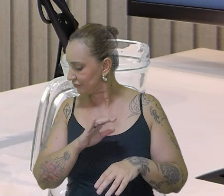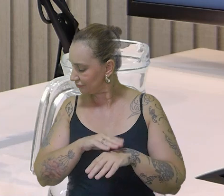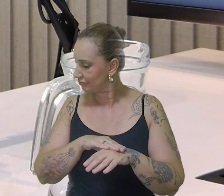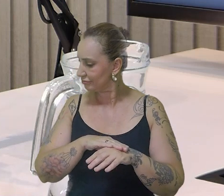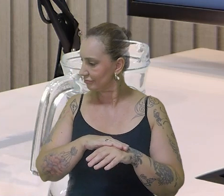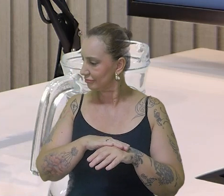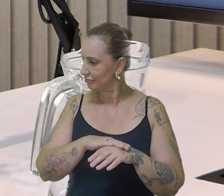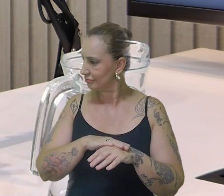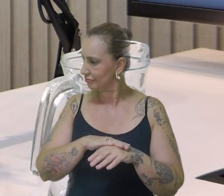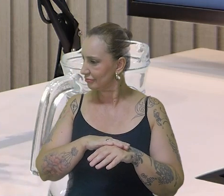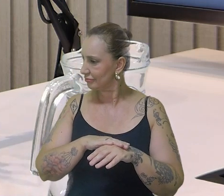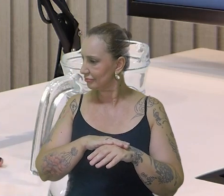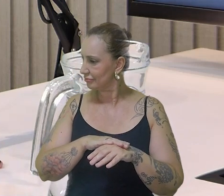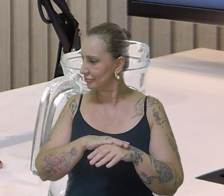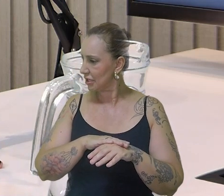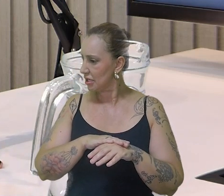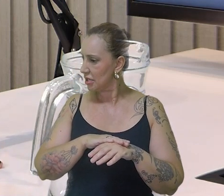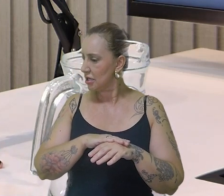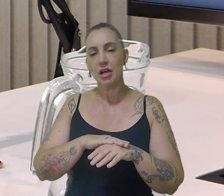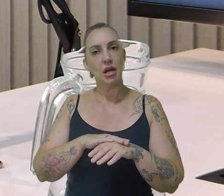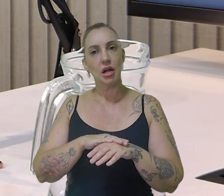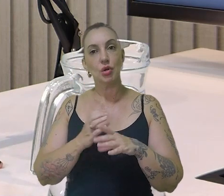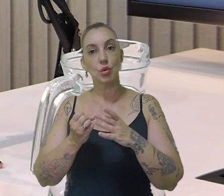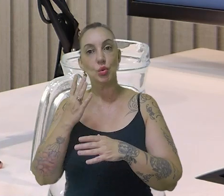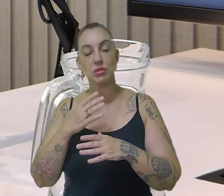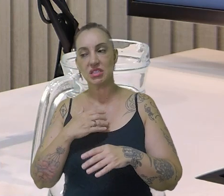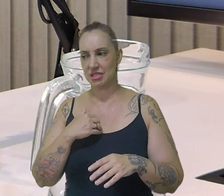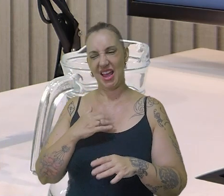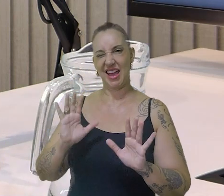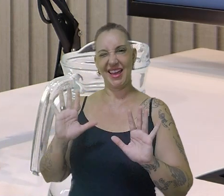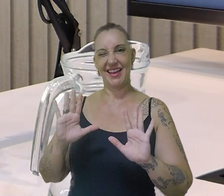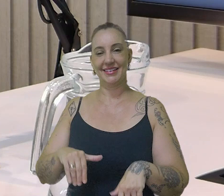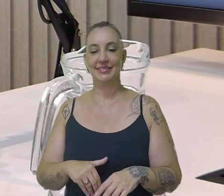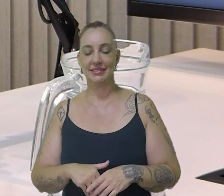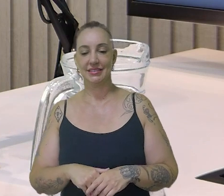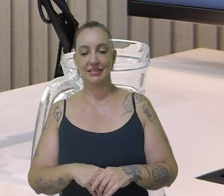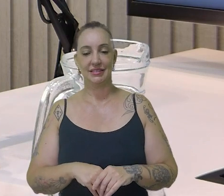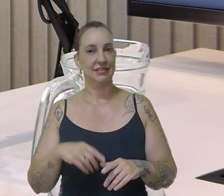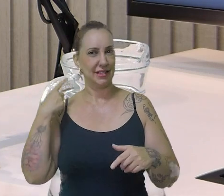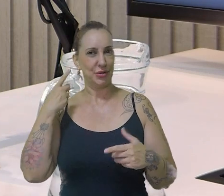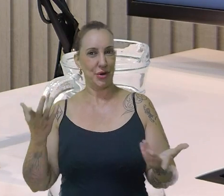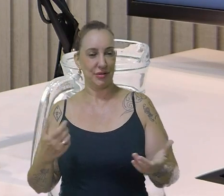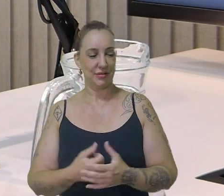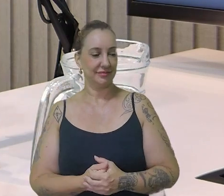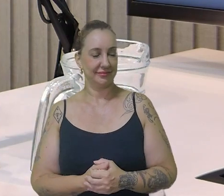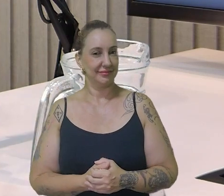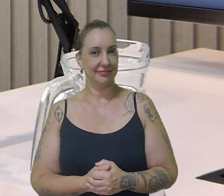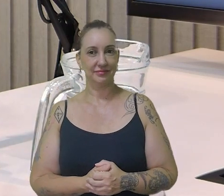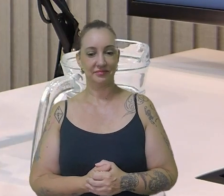vai fazer a concepção de luz do fuent assim aí eu falei assim não tá doido